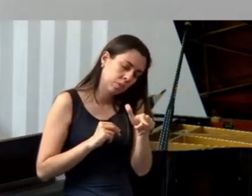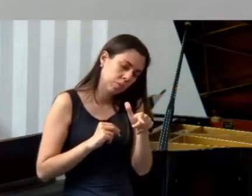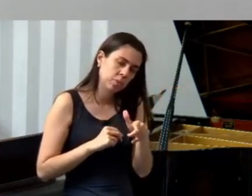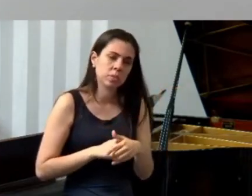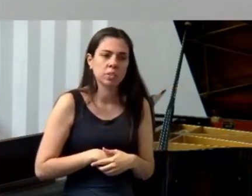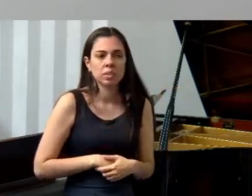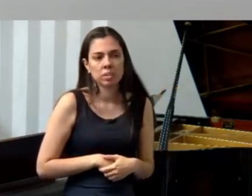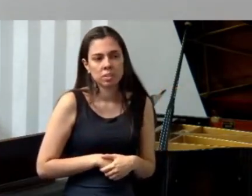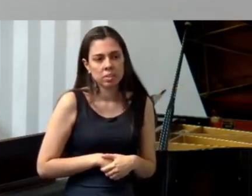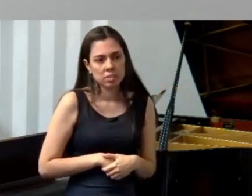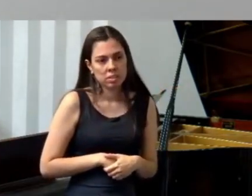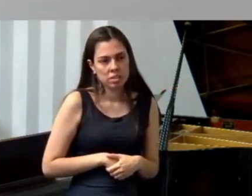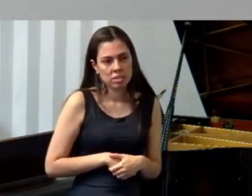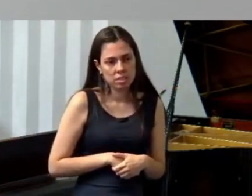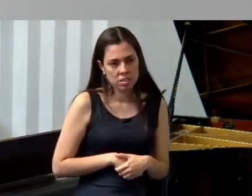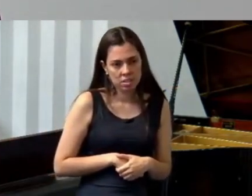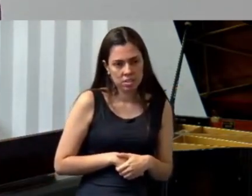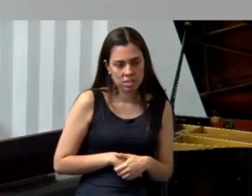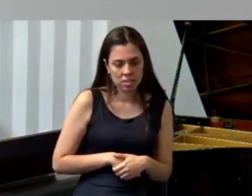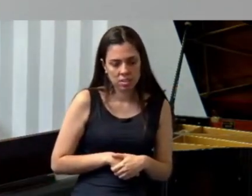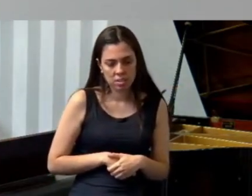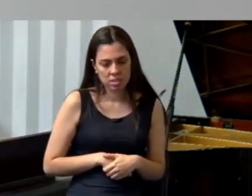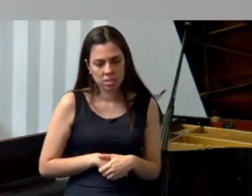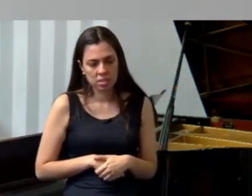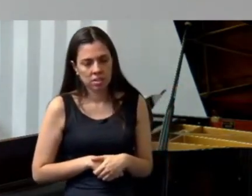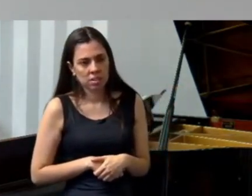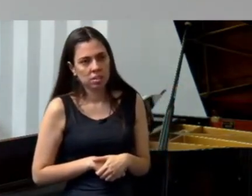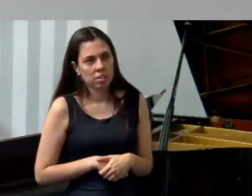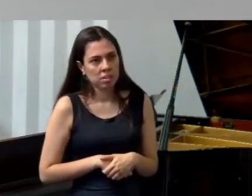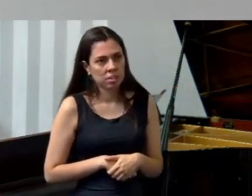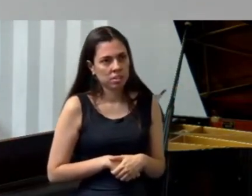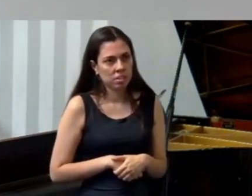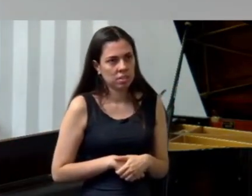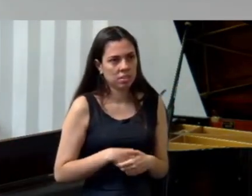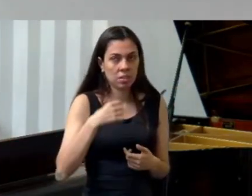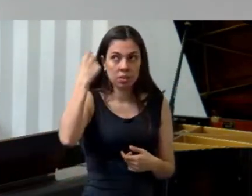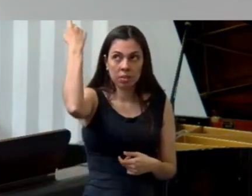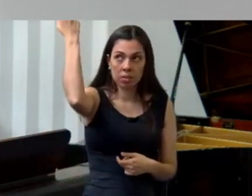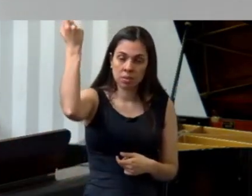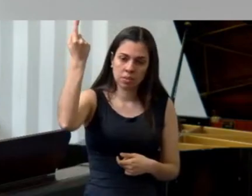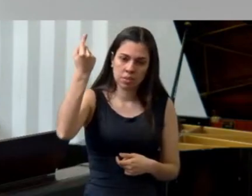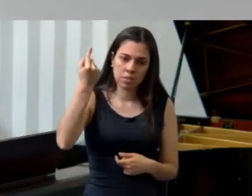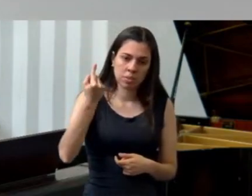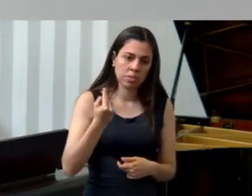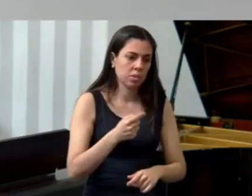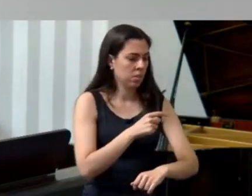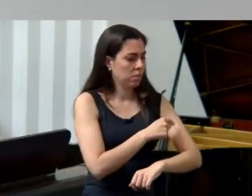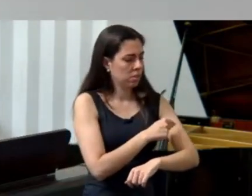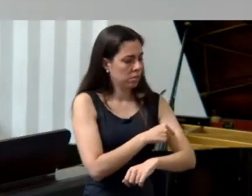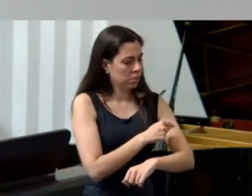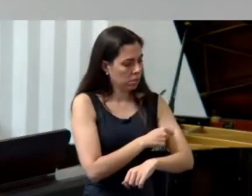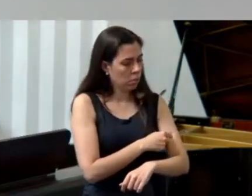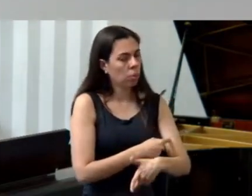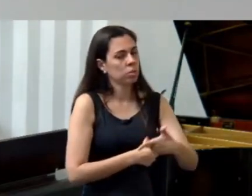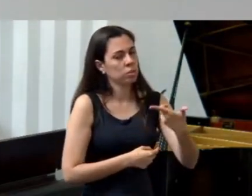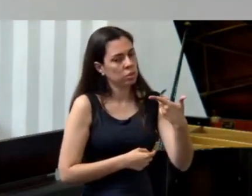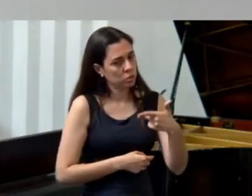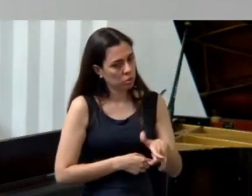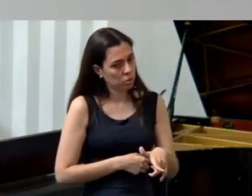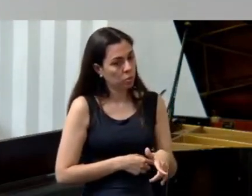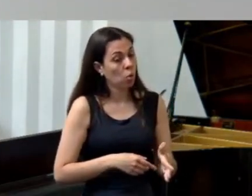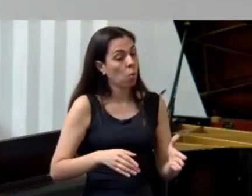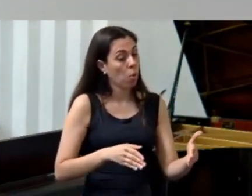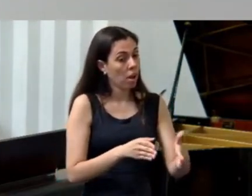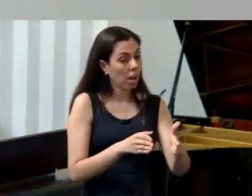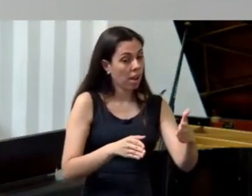Versículo 7 diz que voltou segunda vez o anjo do Senhor, tocou e lhe disse, levanta e come, porque o caminho te